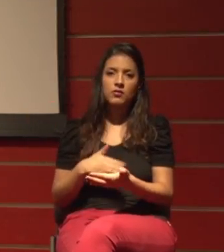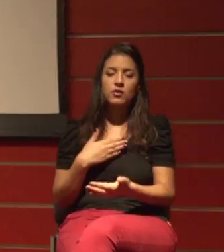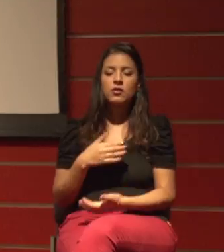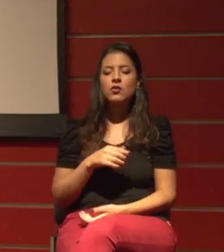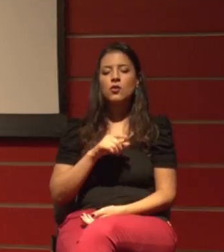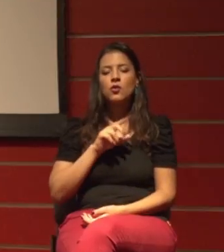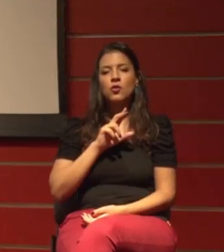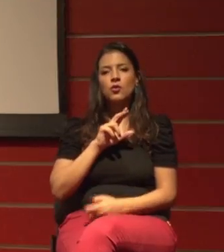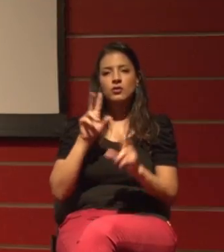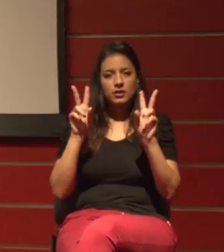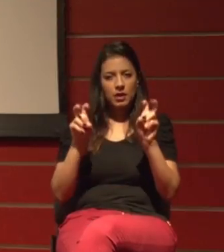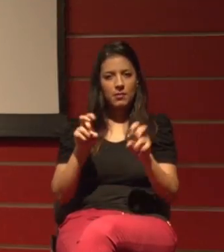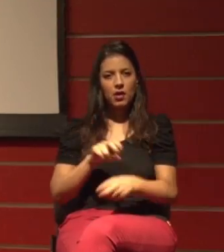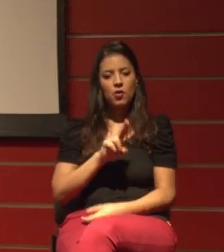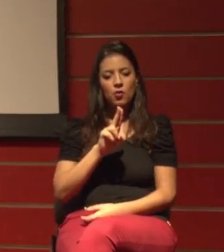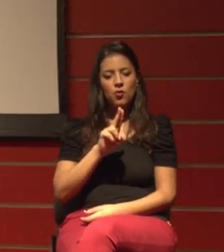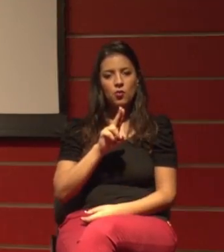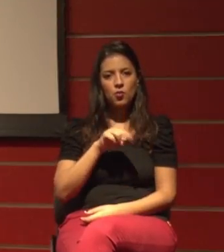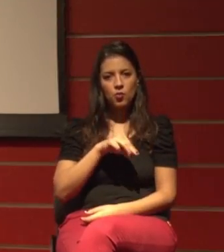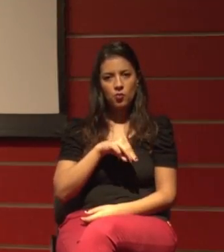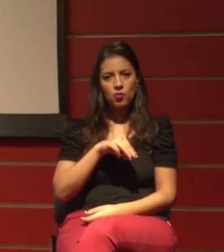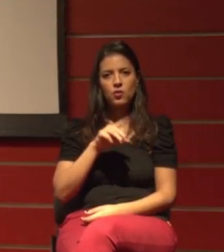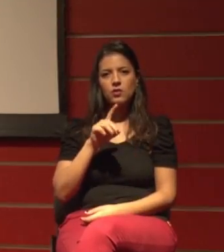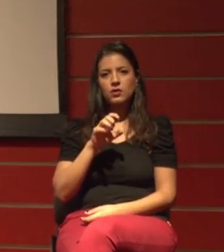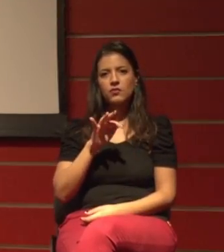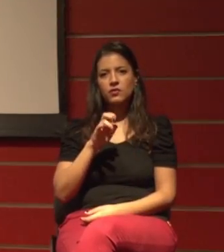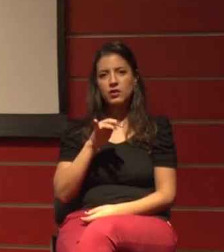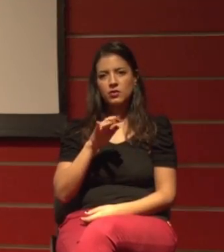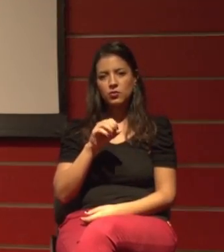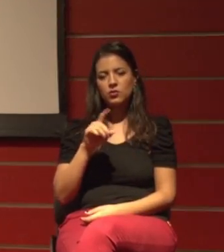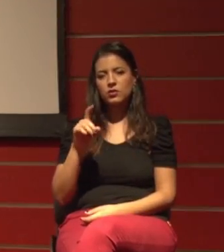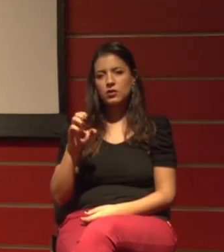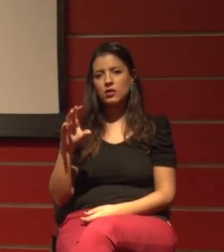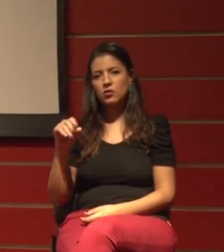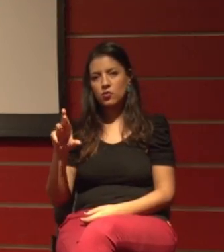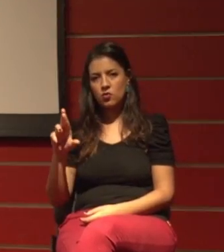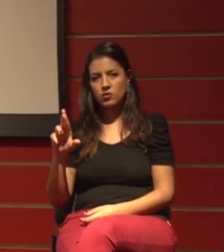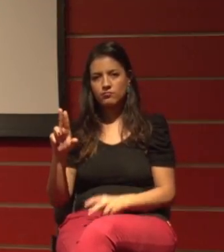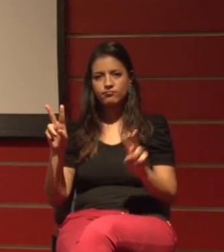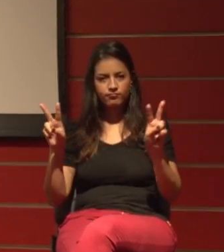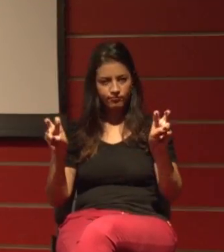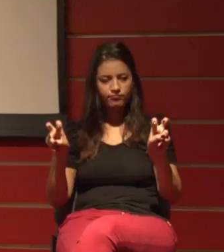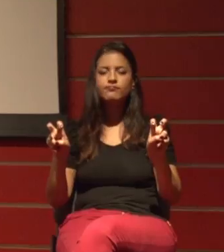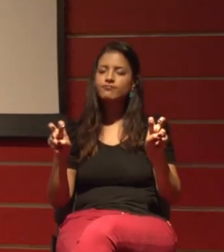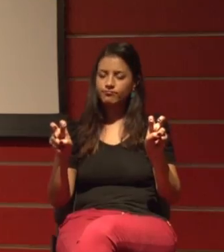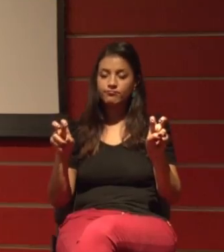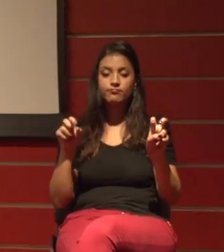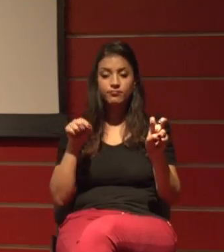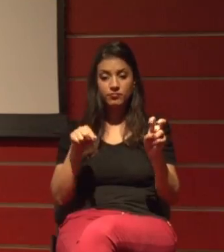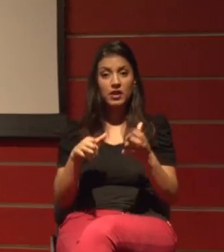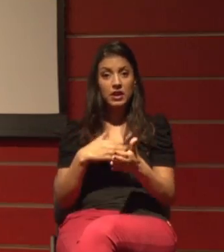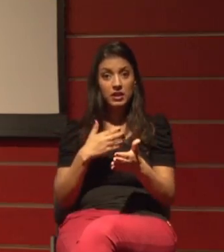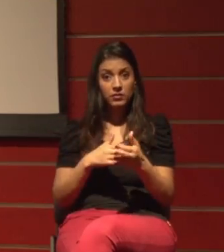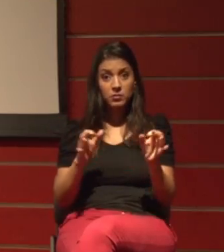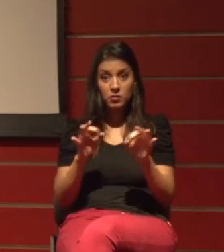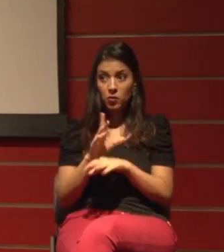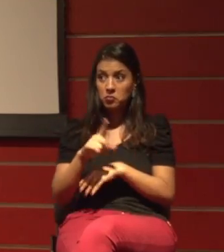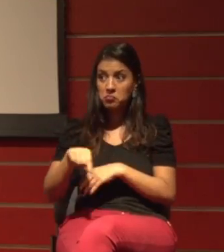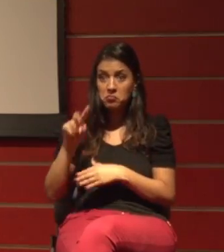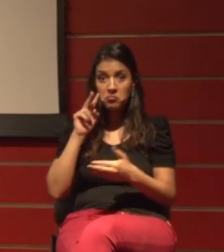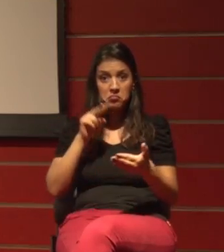de cor né Eu acho que foi a partir dele que que eu fui convidada para para vir a falar né Ele tá sendo